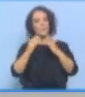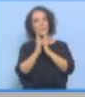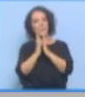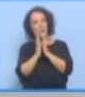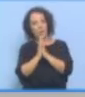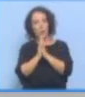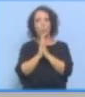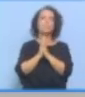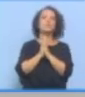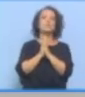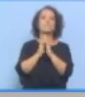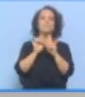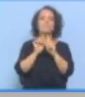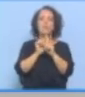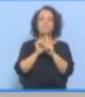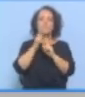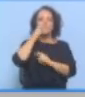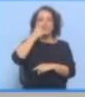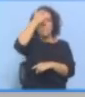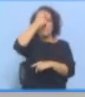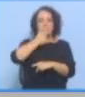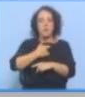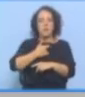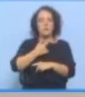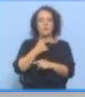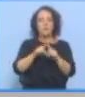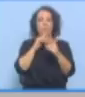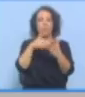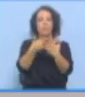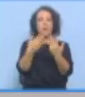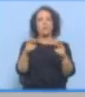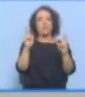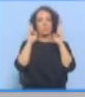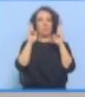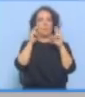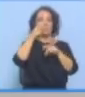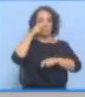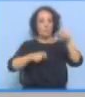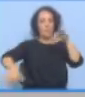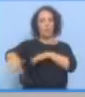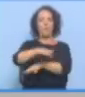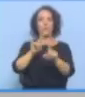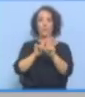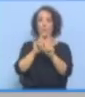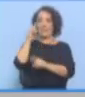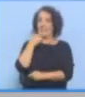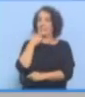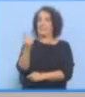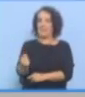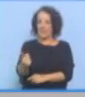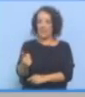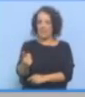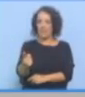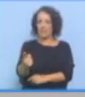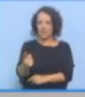elementos bem profundamente humanos, dizendo que, para dar esperança a este povo, então se desimpedirão